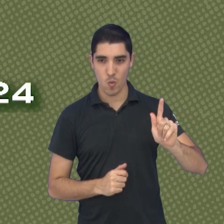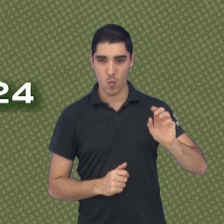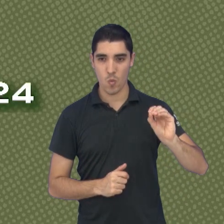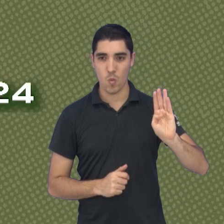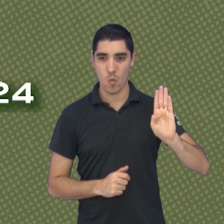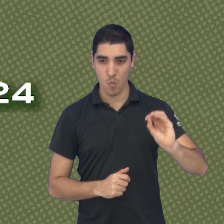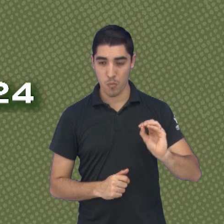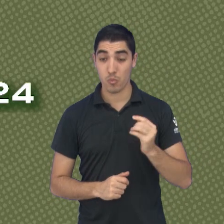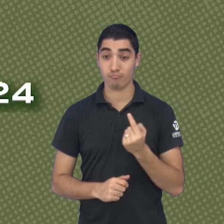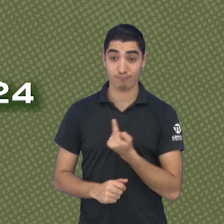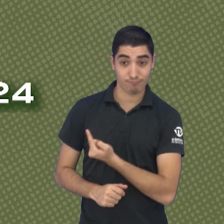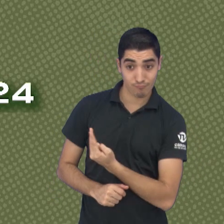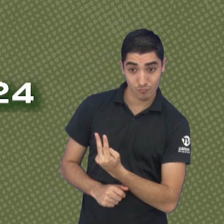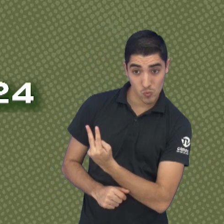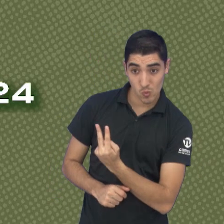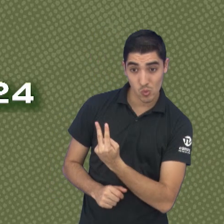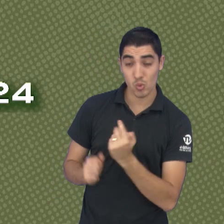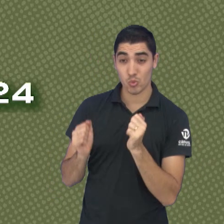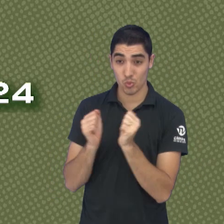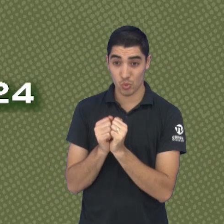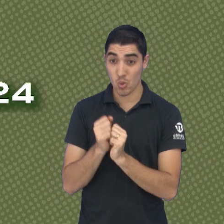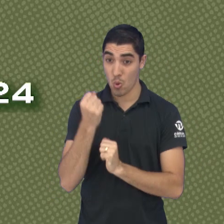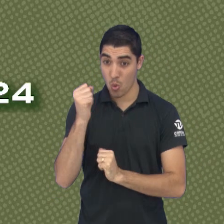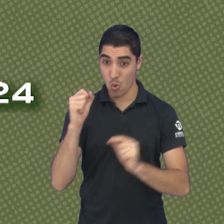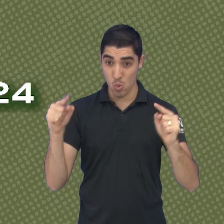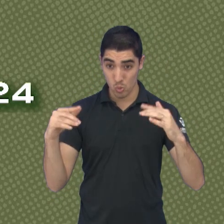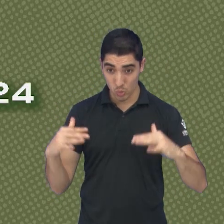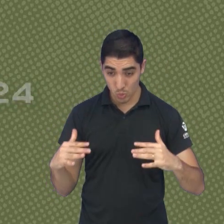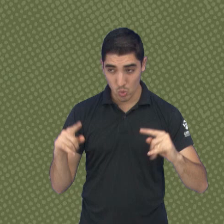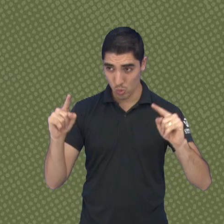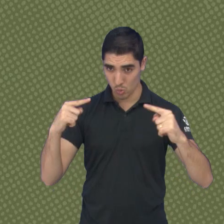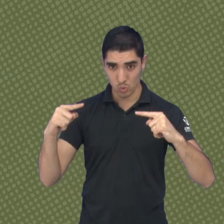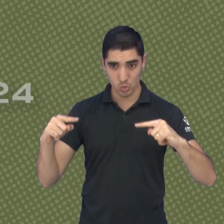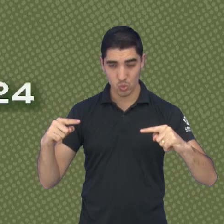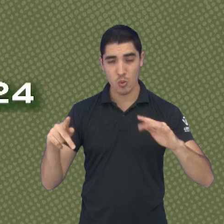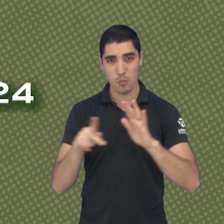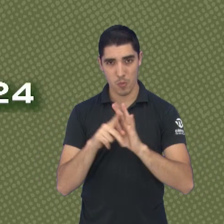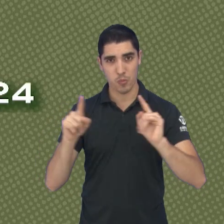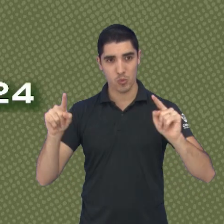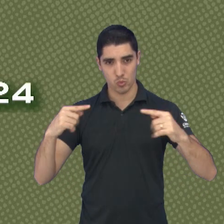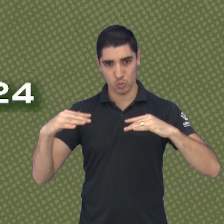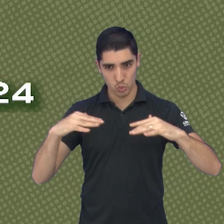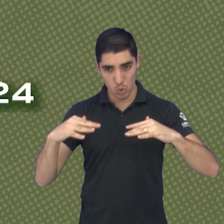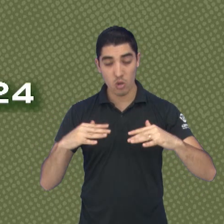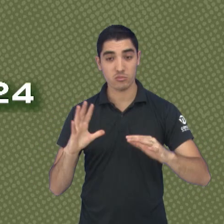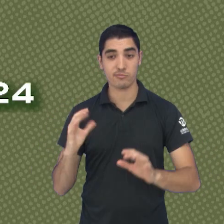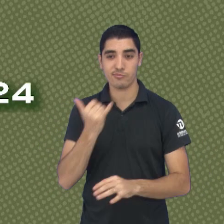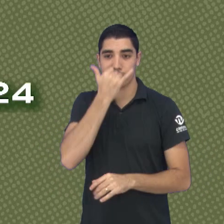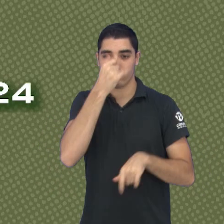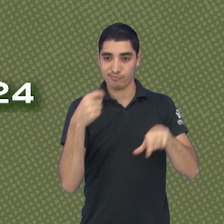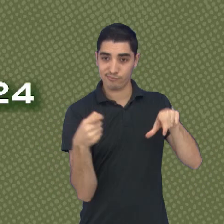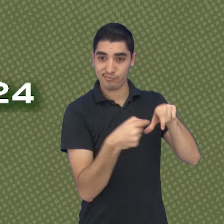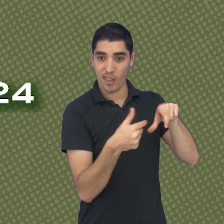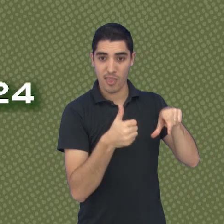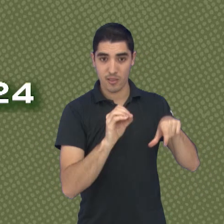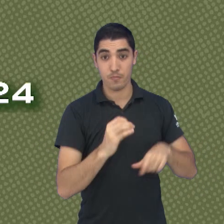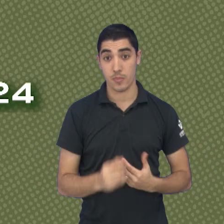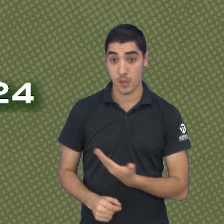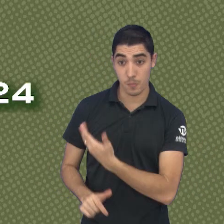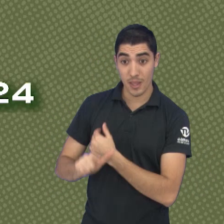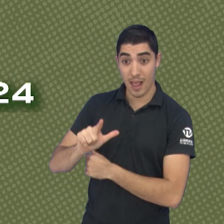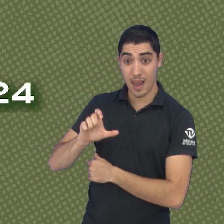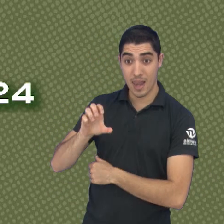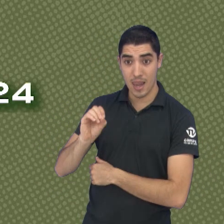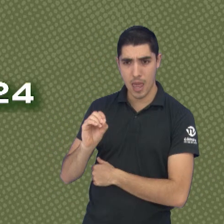que em 8 partidas atuando juntos, sofreram 10 gols. Léo Pereira foi titular absoluto e